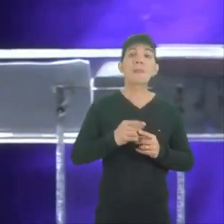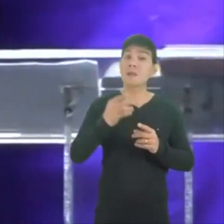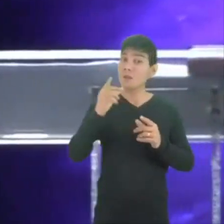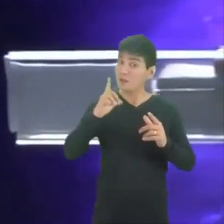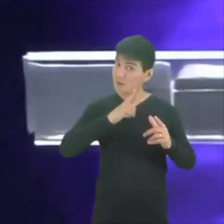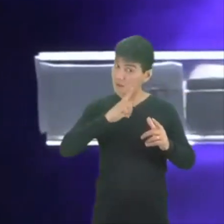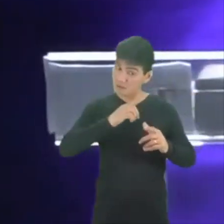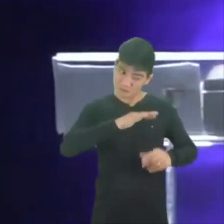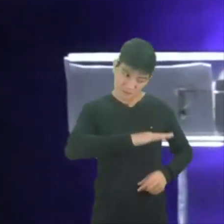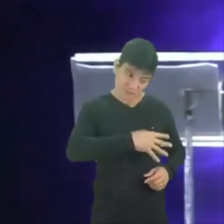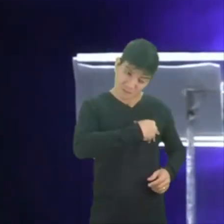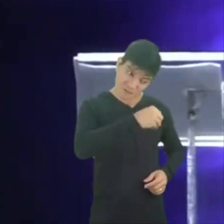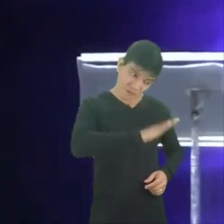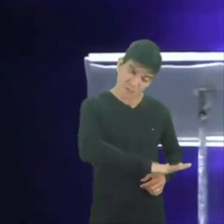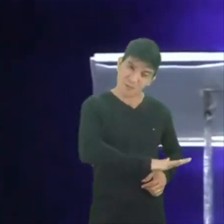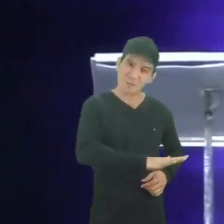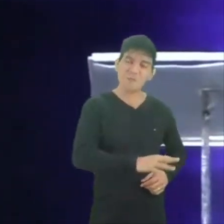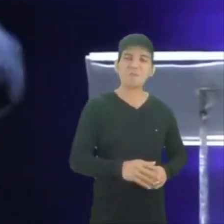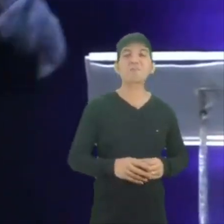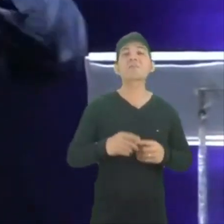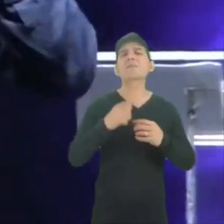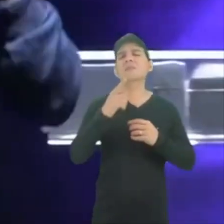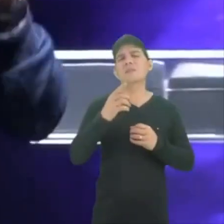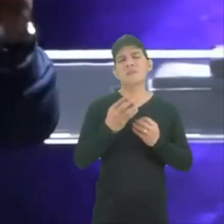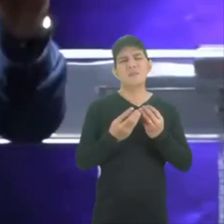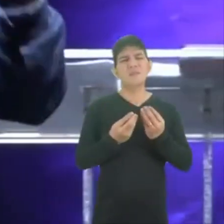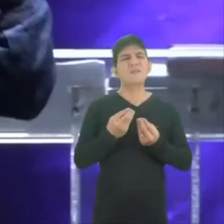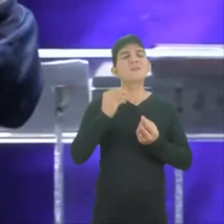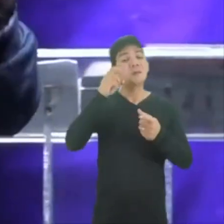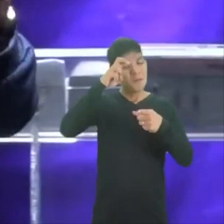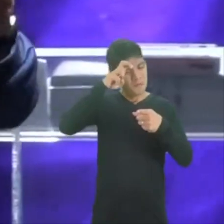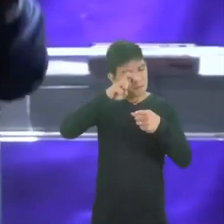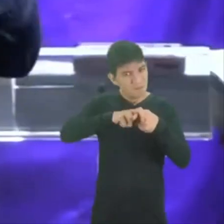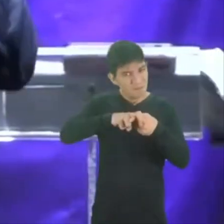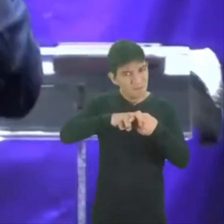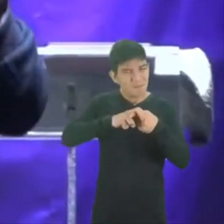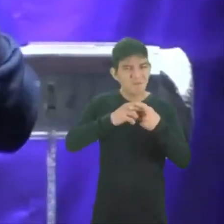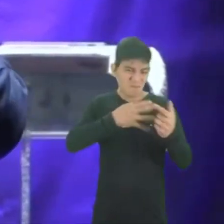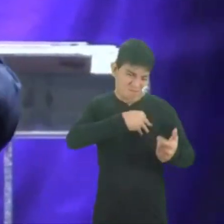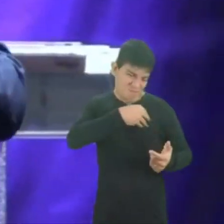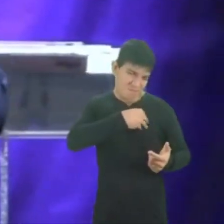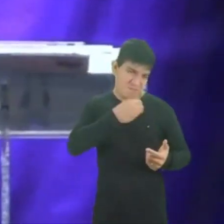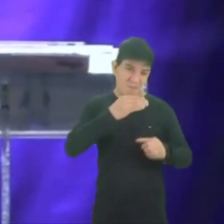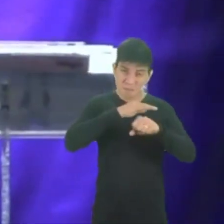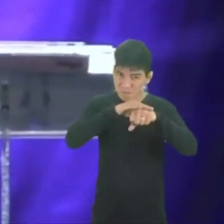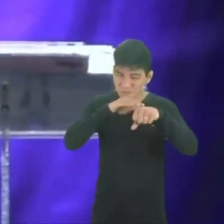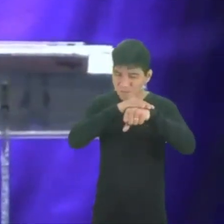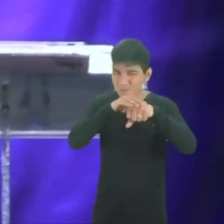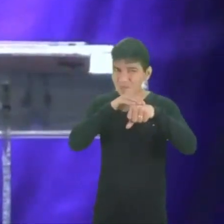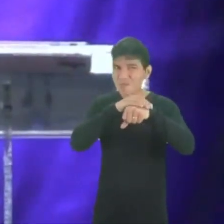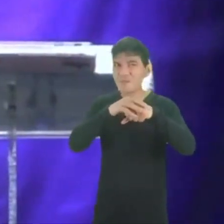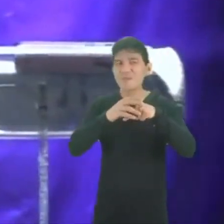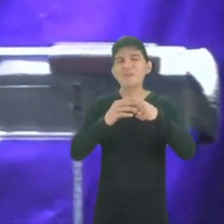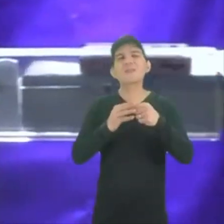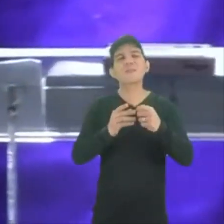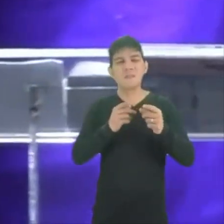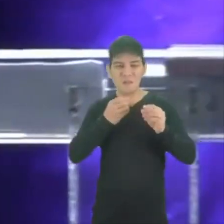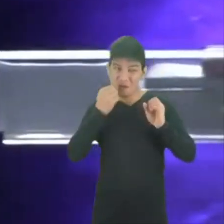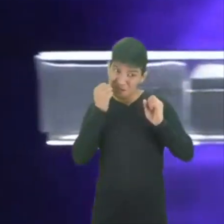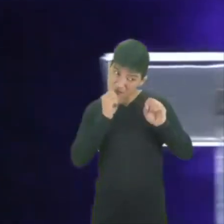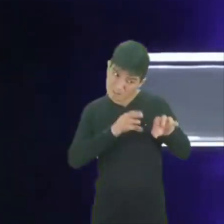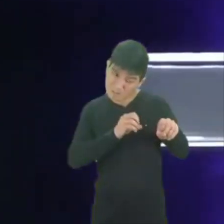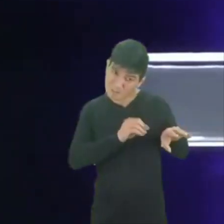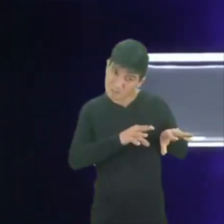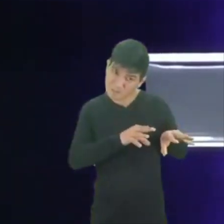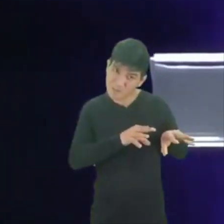e quem se dá ao trabalho de sentar com seu filho e conversar com ele e orientar a respeito